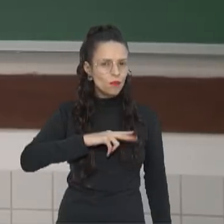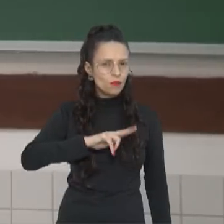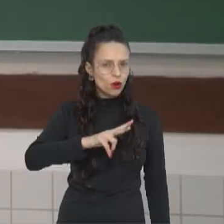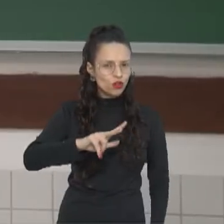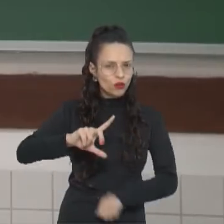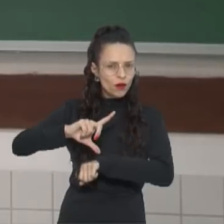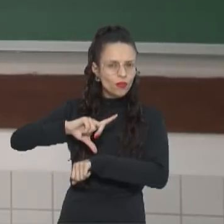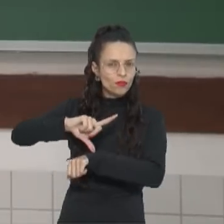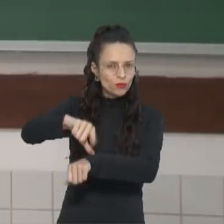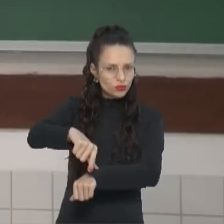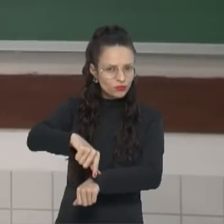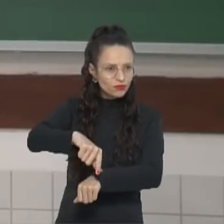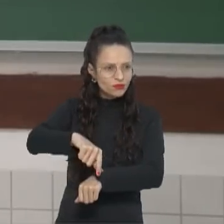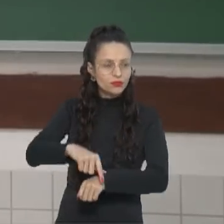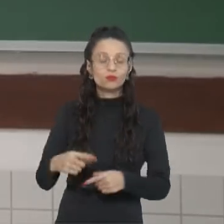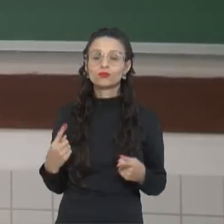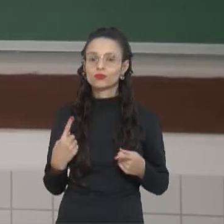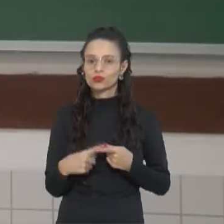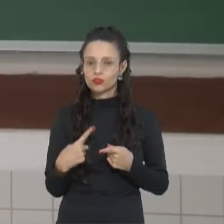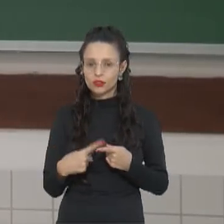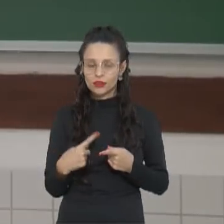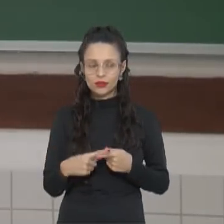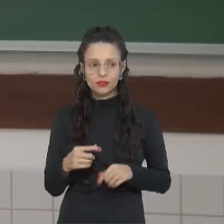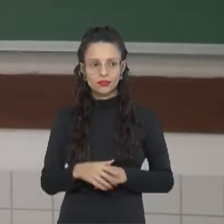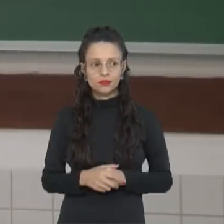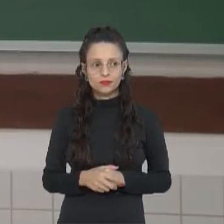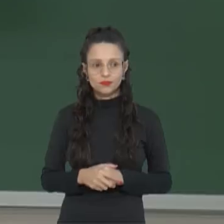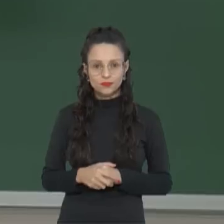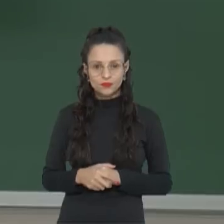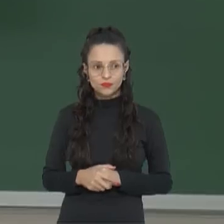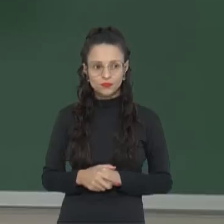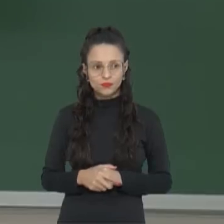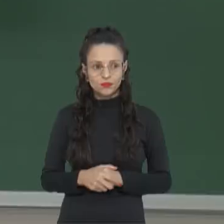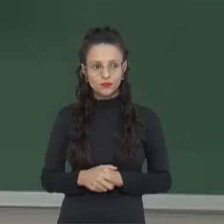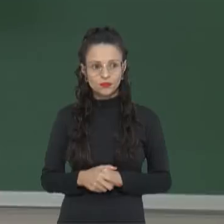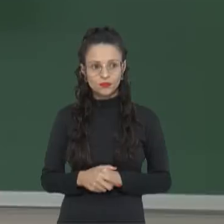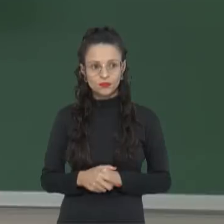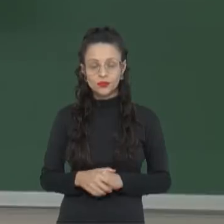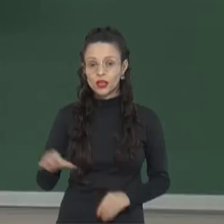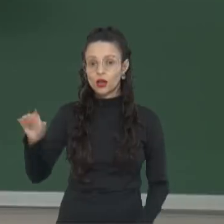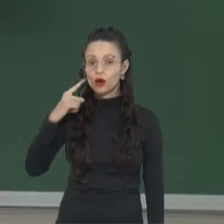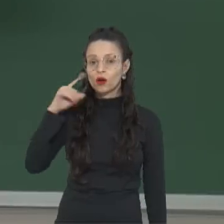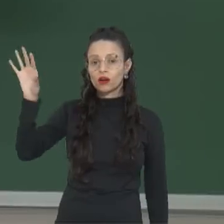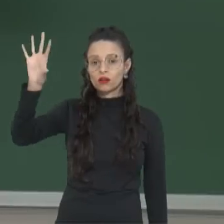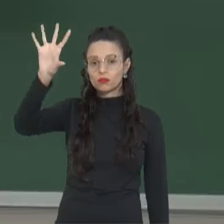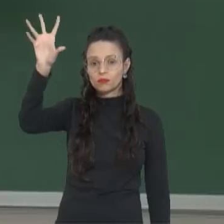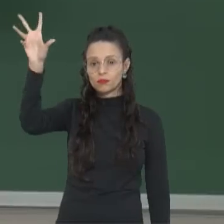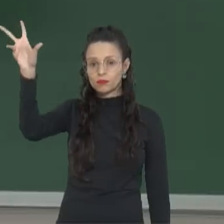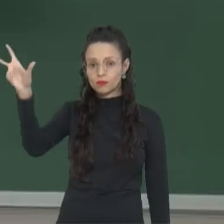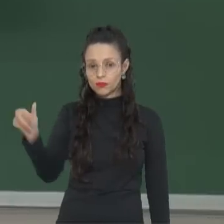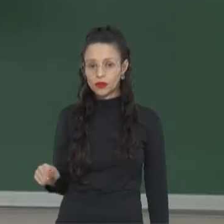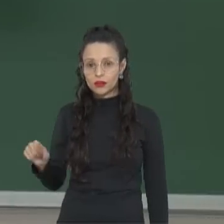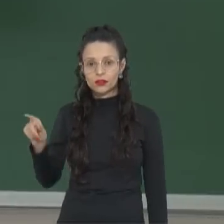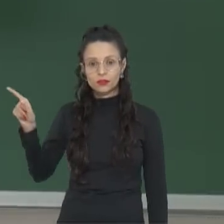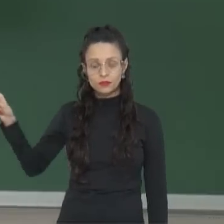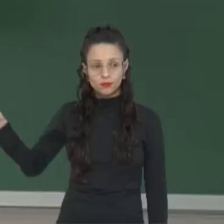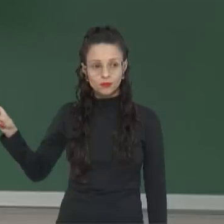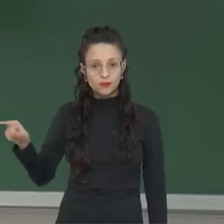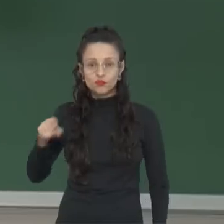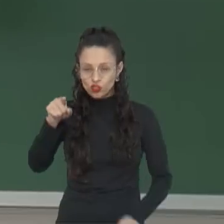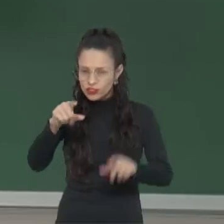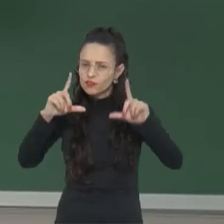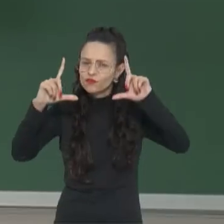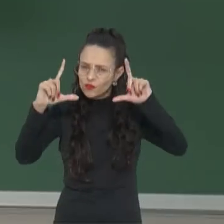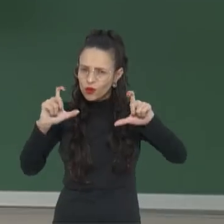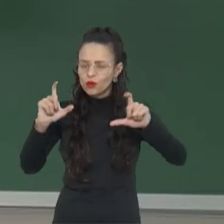mais tardio? Por quê? Antes da gente falar de Portugal, aqui então um mapa. Esse mapa você vai printar,